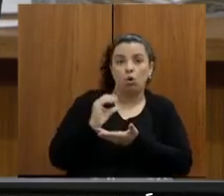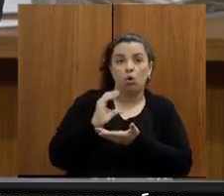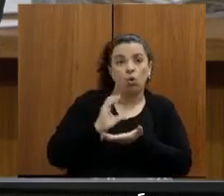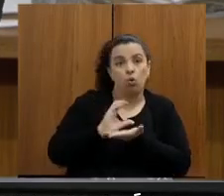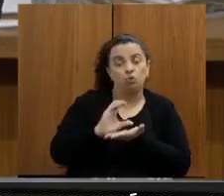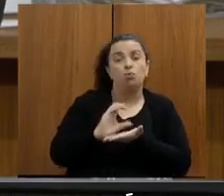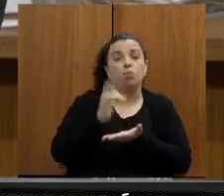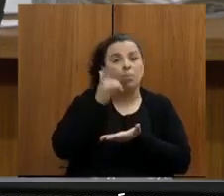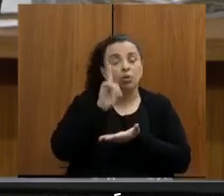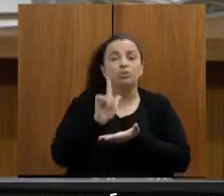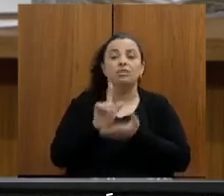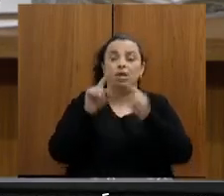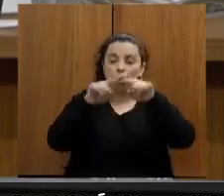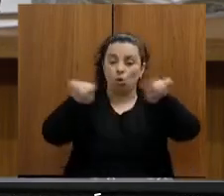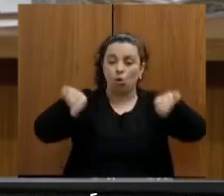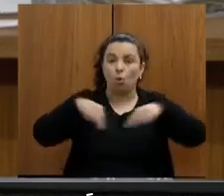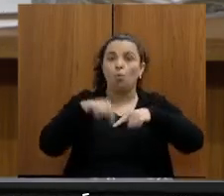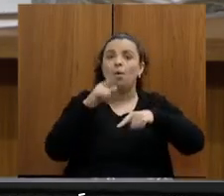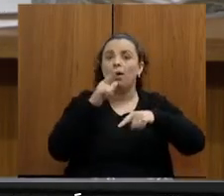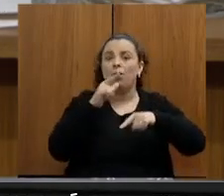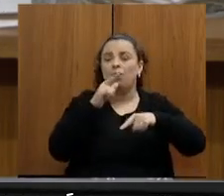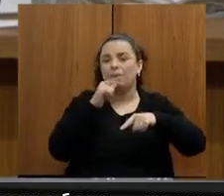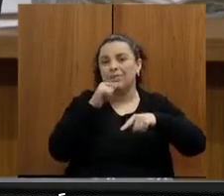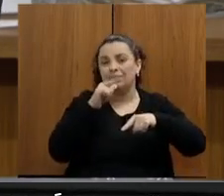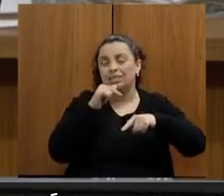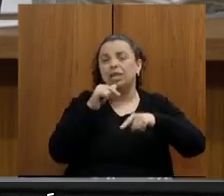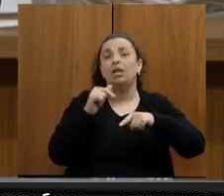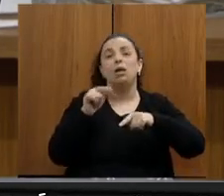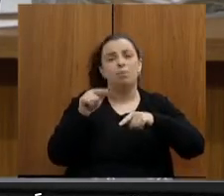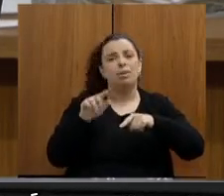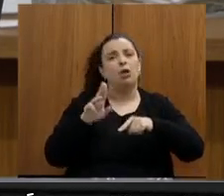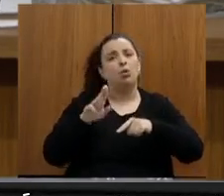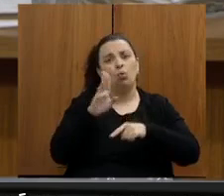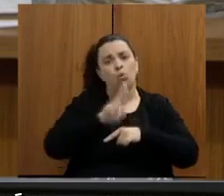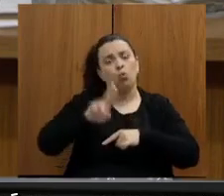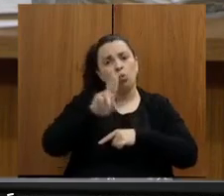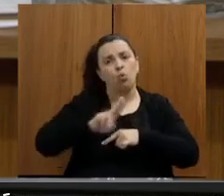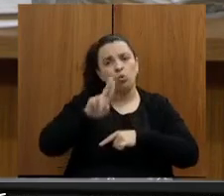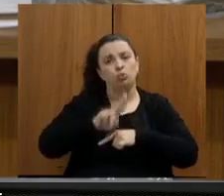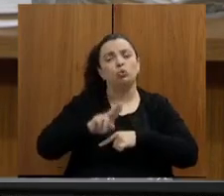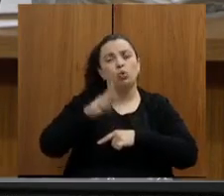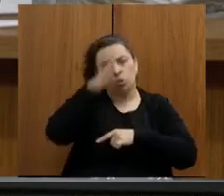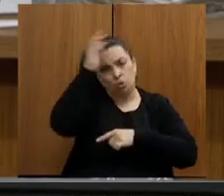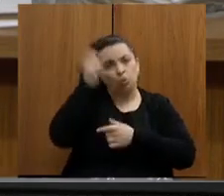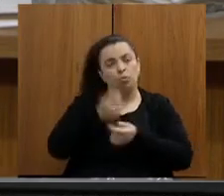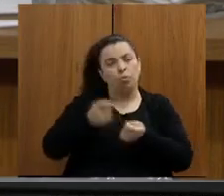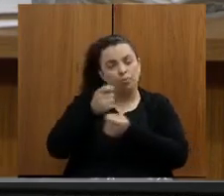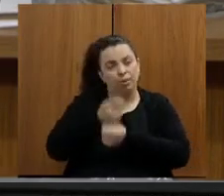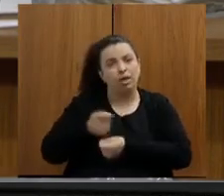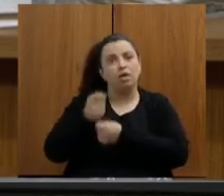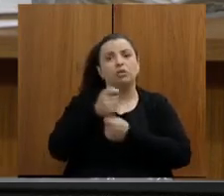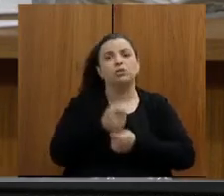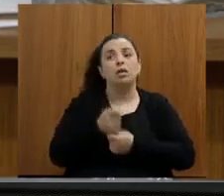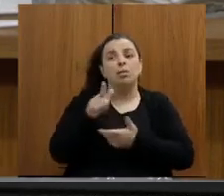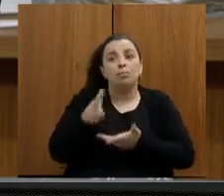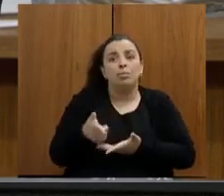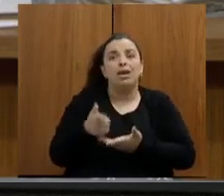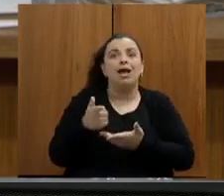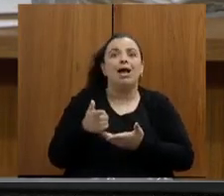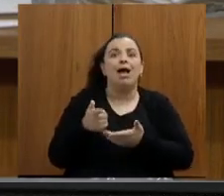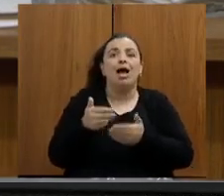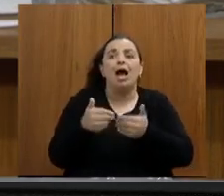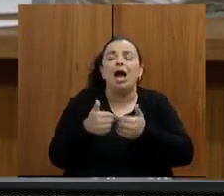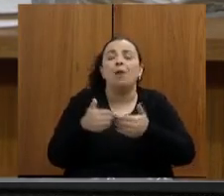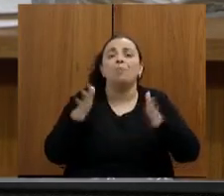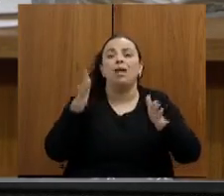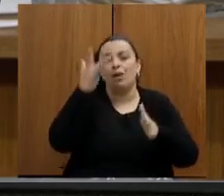colocar uma piscina à disposição de bombeiros em diversas cidades e dessa forma a ampliar o número de pessoas que passam por ele